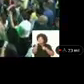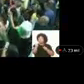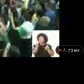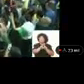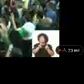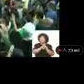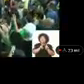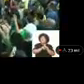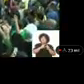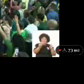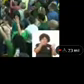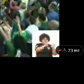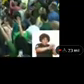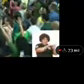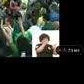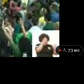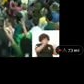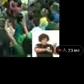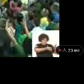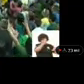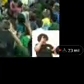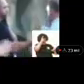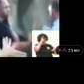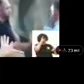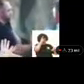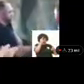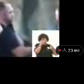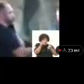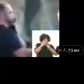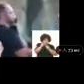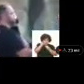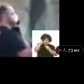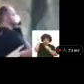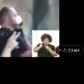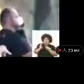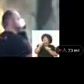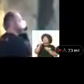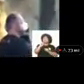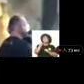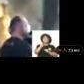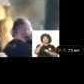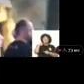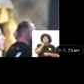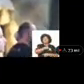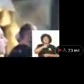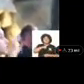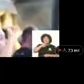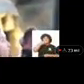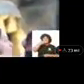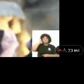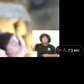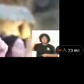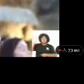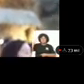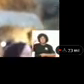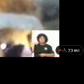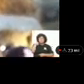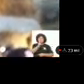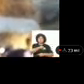inferno não prevalecerão contra a nação brasileira. Nós temos promessas. Nós estamos chegando